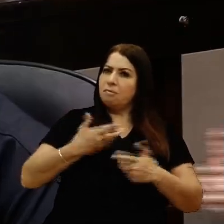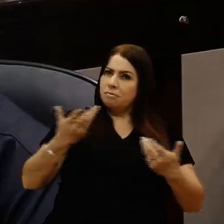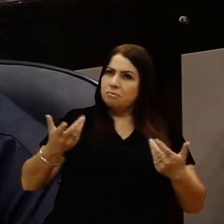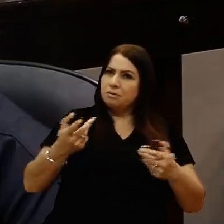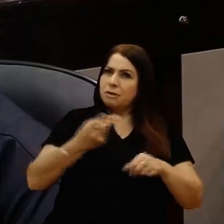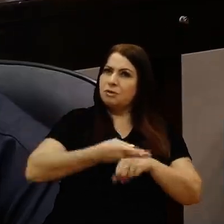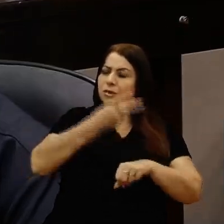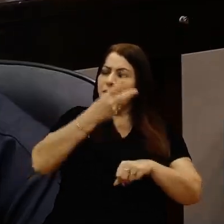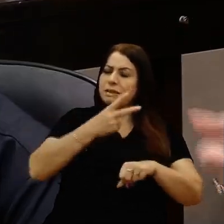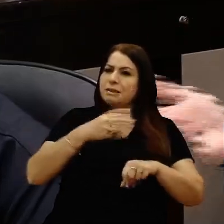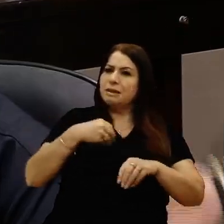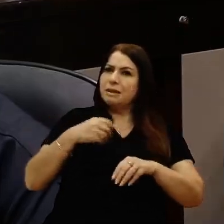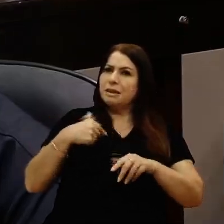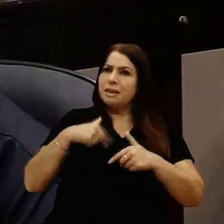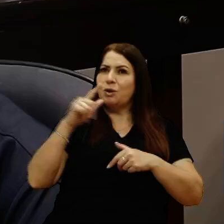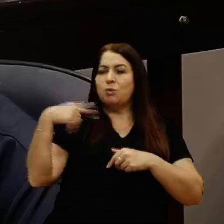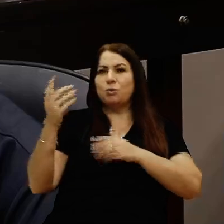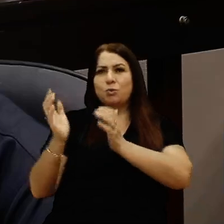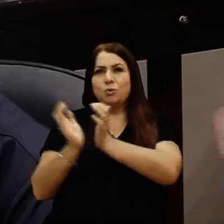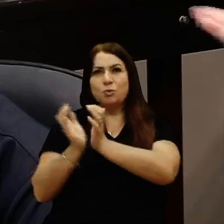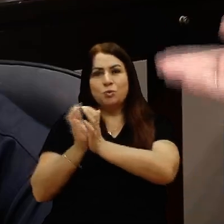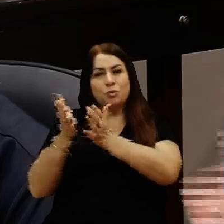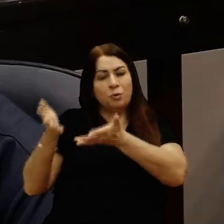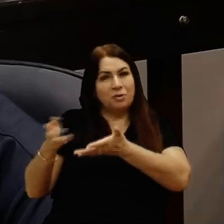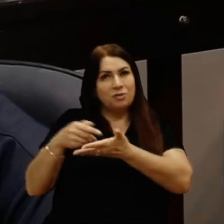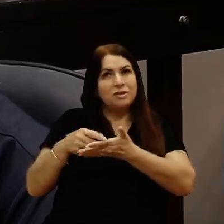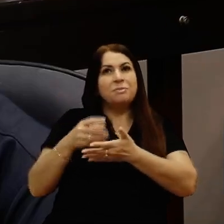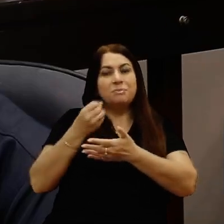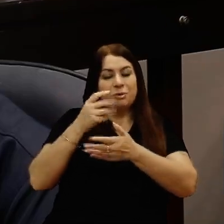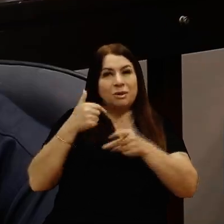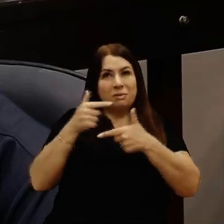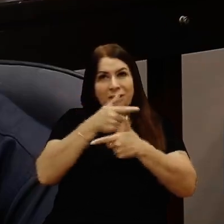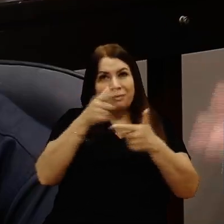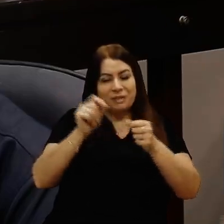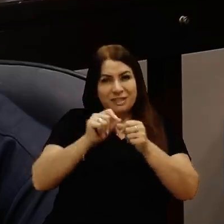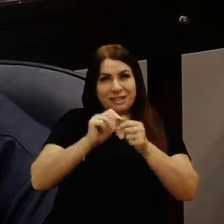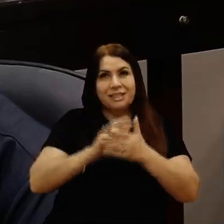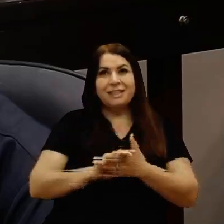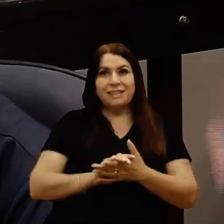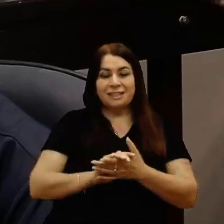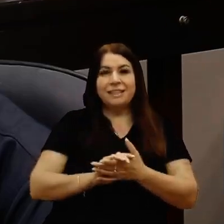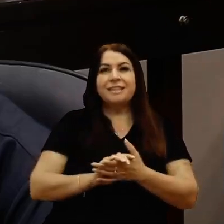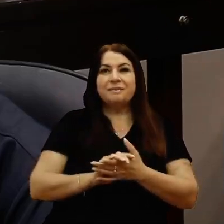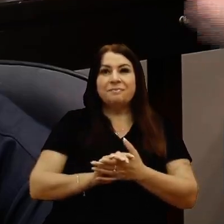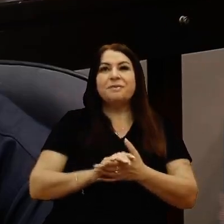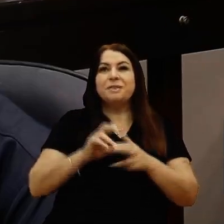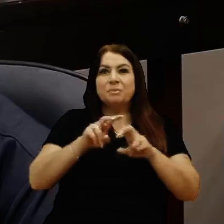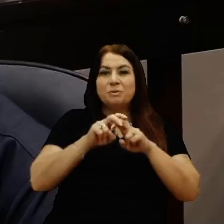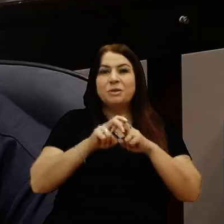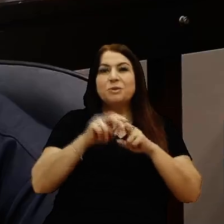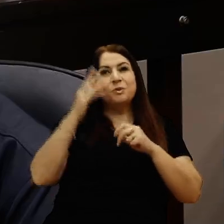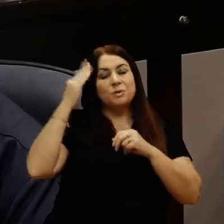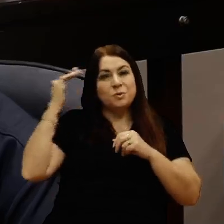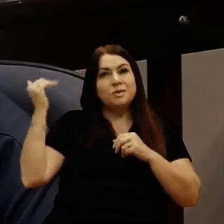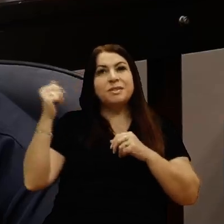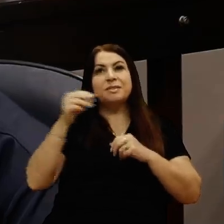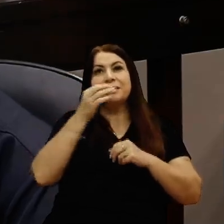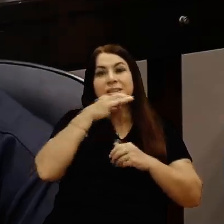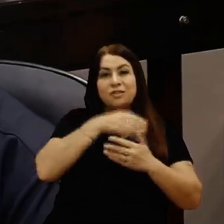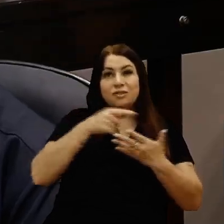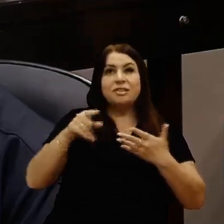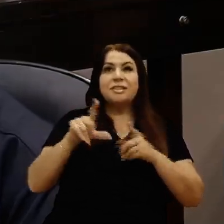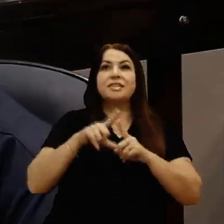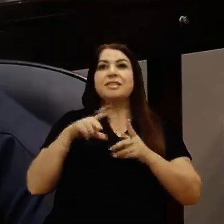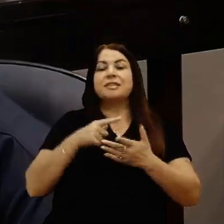dão muito trabalho, né? Eu estou em outra academia atualmente, mas sei do bom trabalho que vocês fazem, do trabalho sério. E por isso que é sucesso em Caxias e vocês